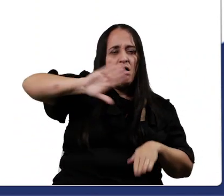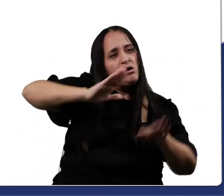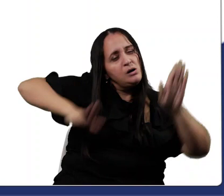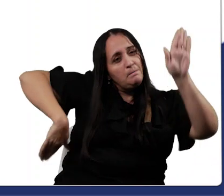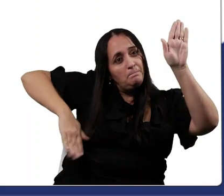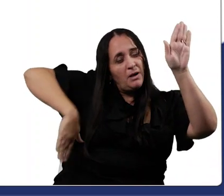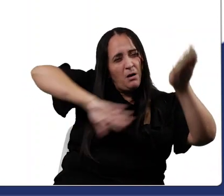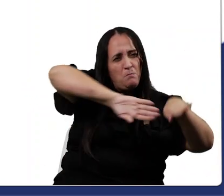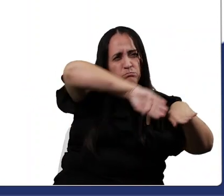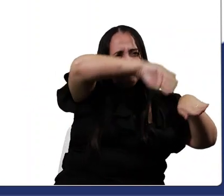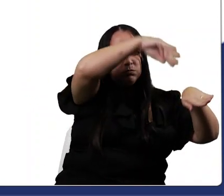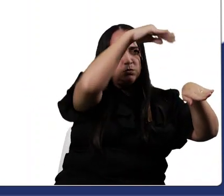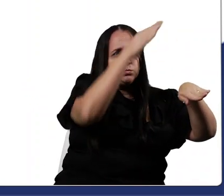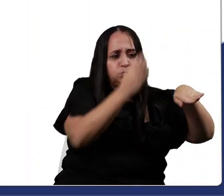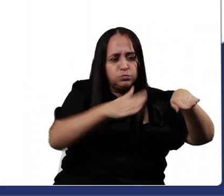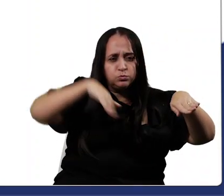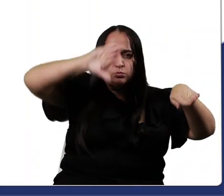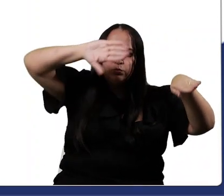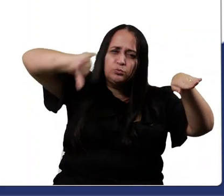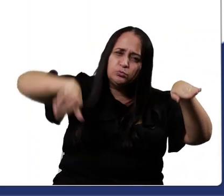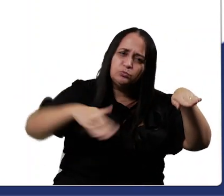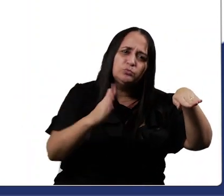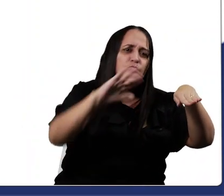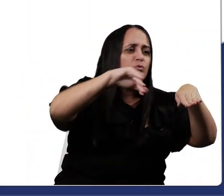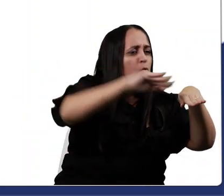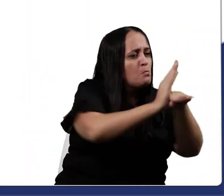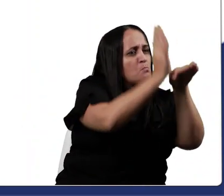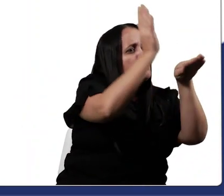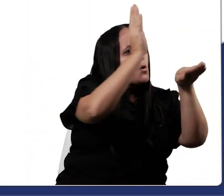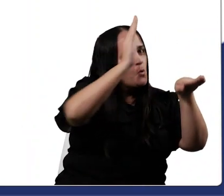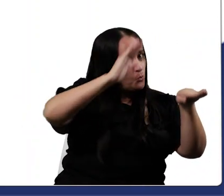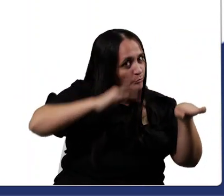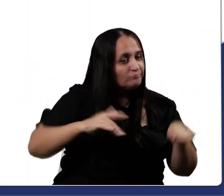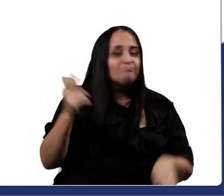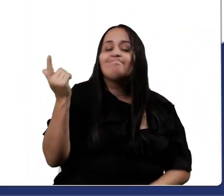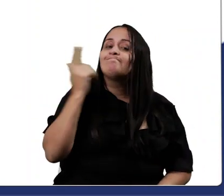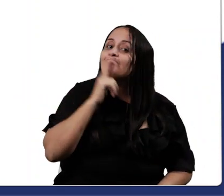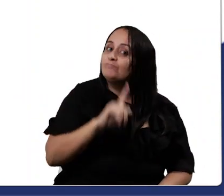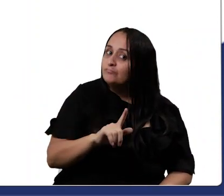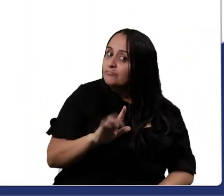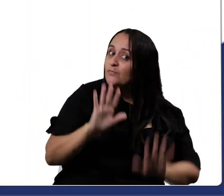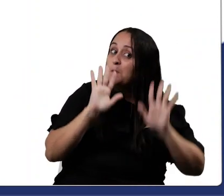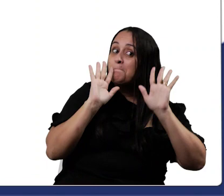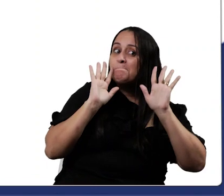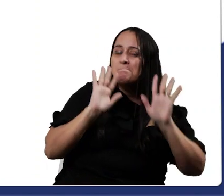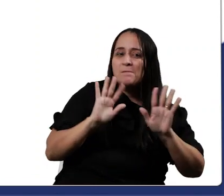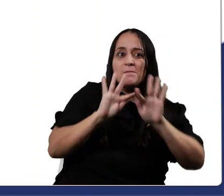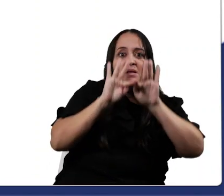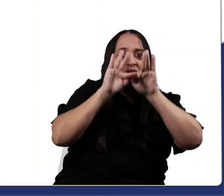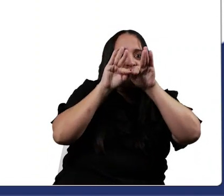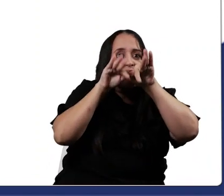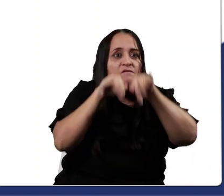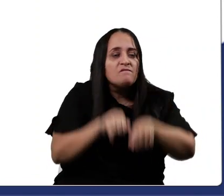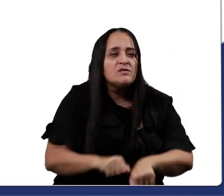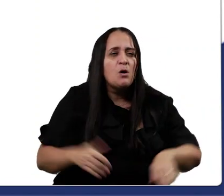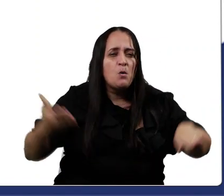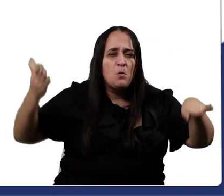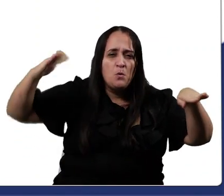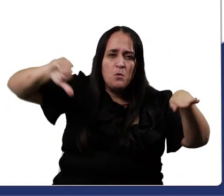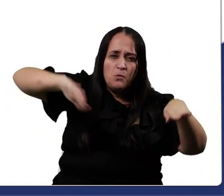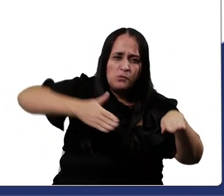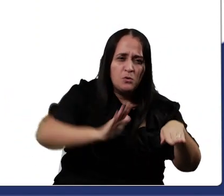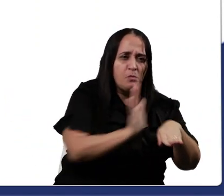velocidade. Durante a final, um susto. Sua prancha se partiu na primeira